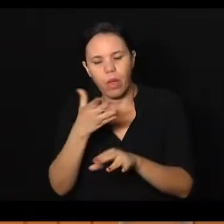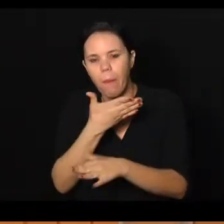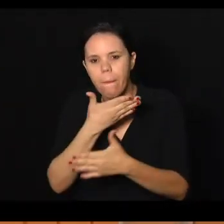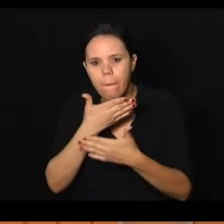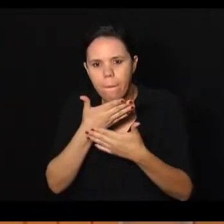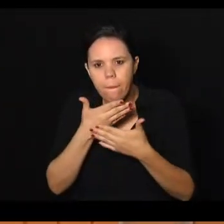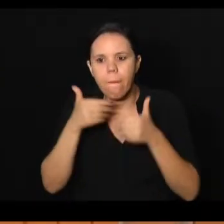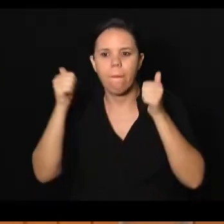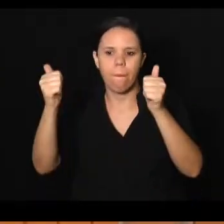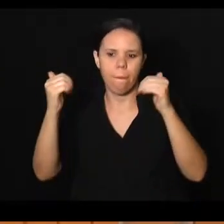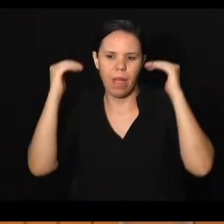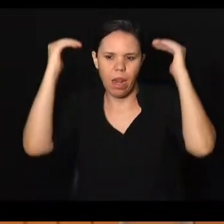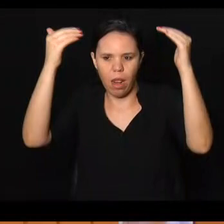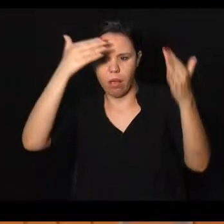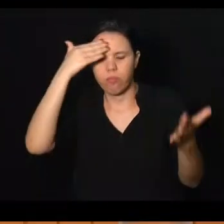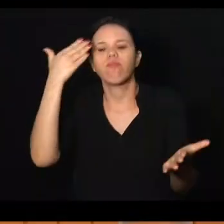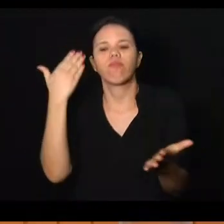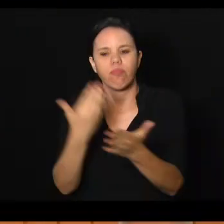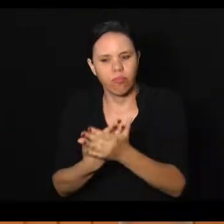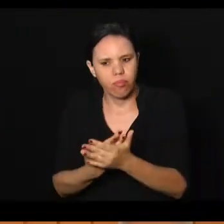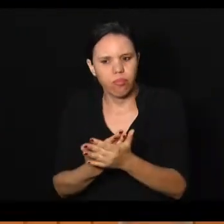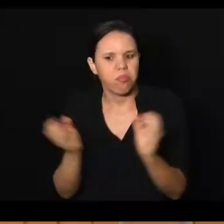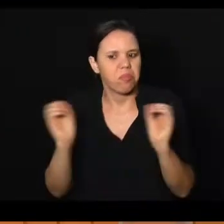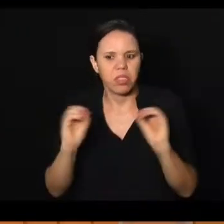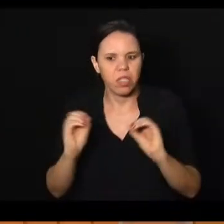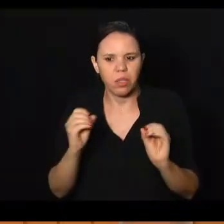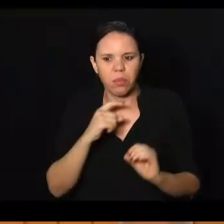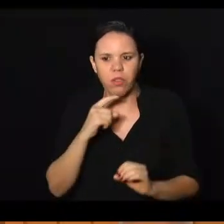melhorar, disso eu não tenho a menor dúvida.